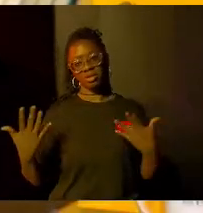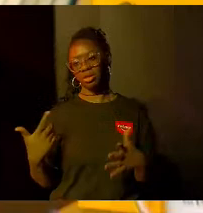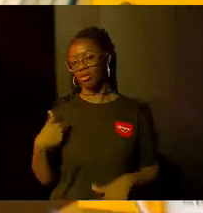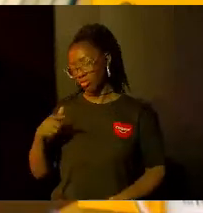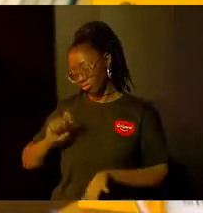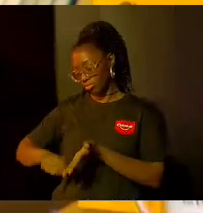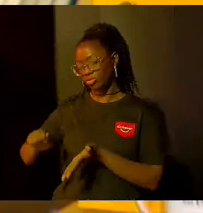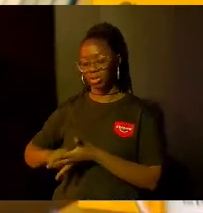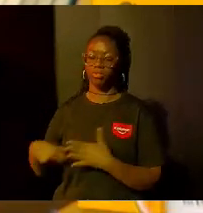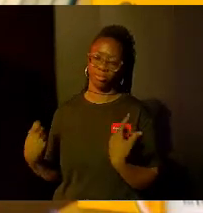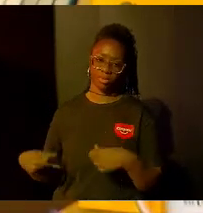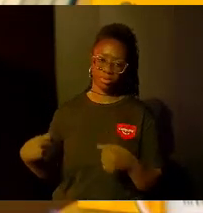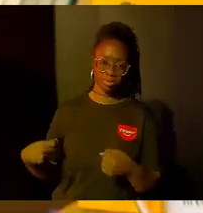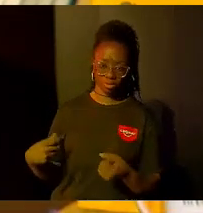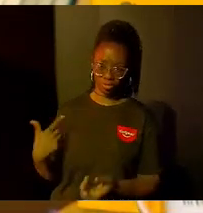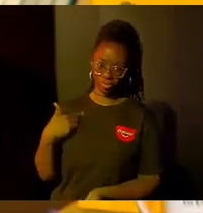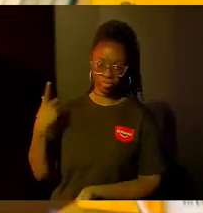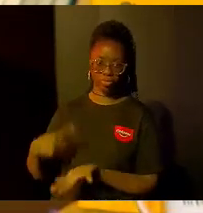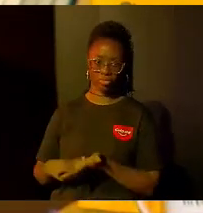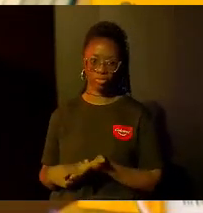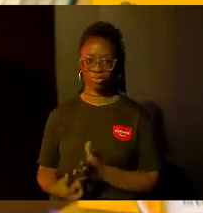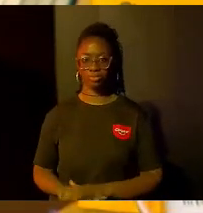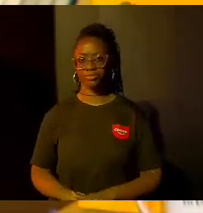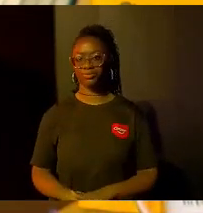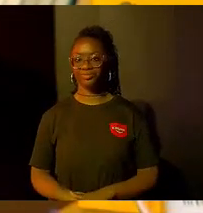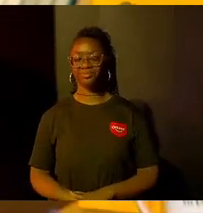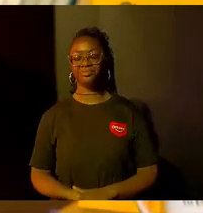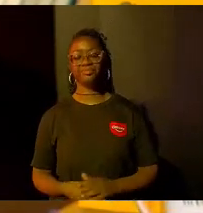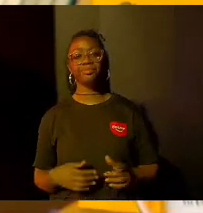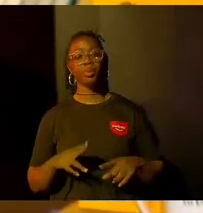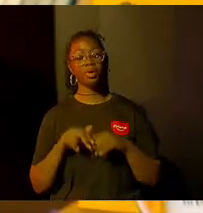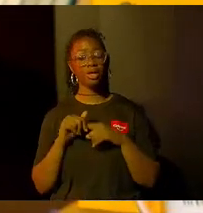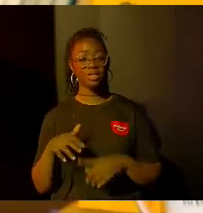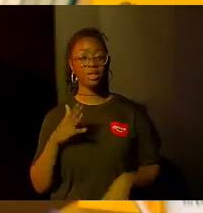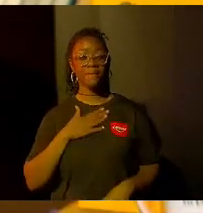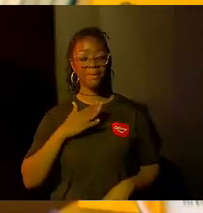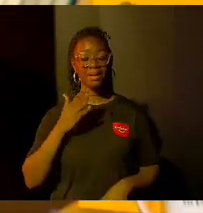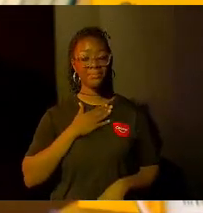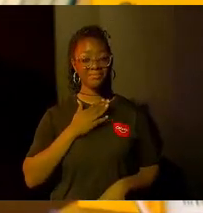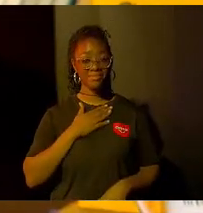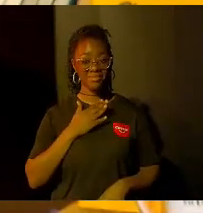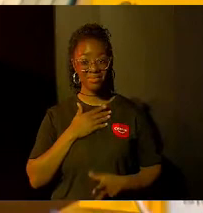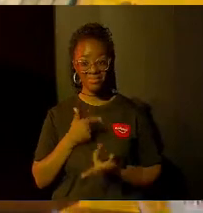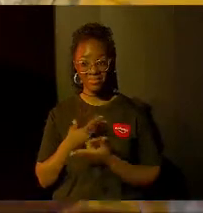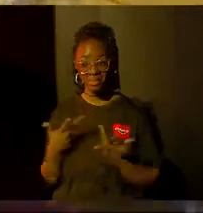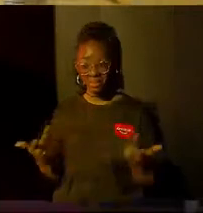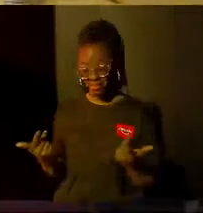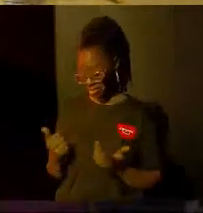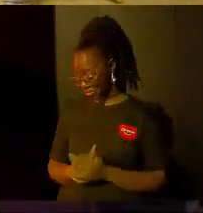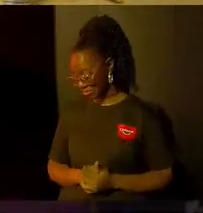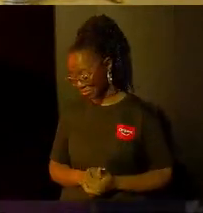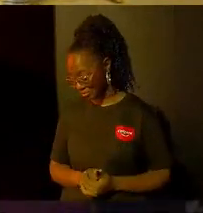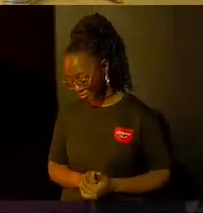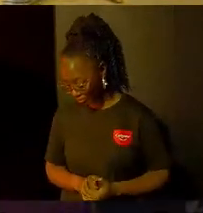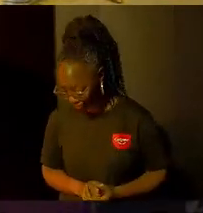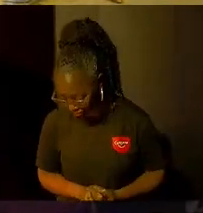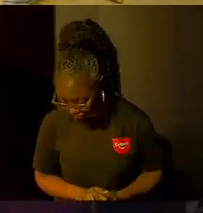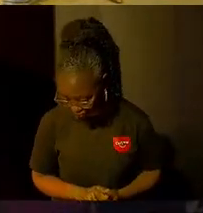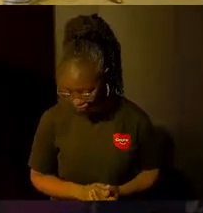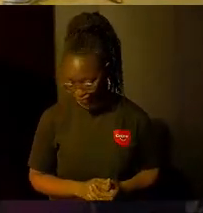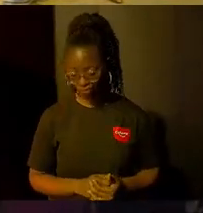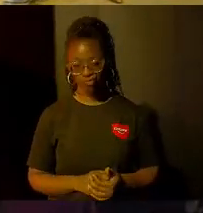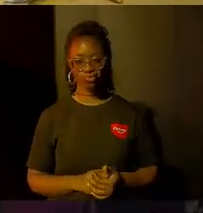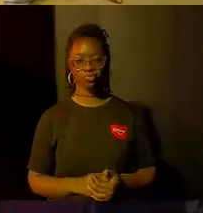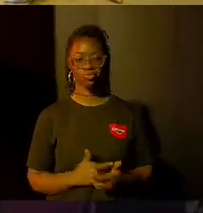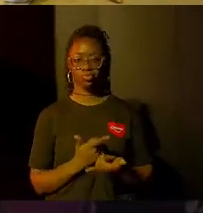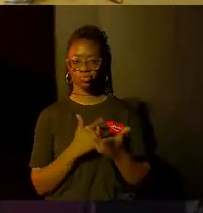escrevendo não é porque era para mim uma situação em que se caracterizavam elementos